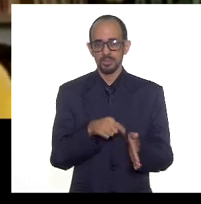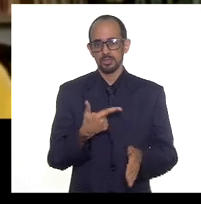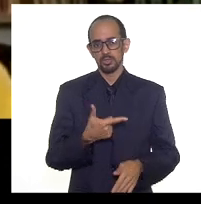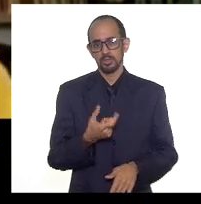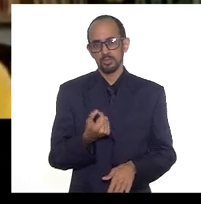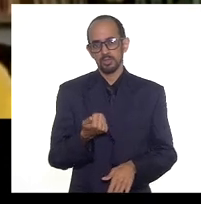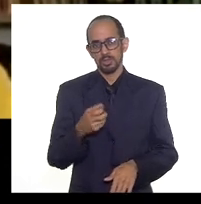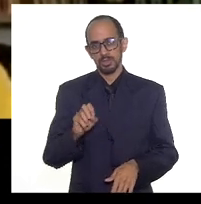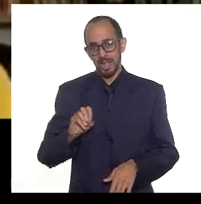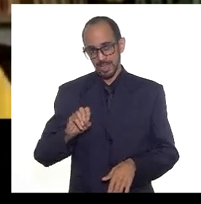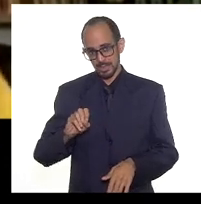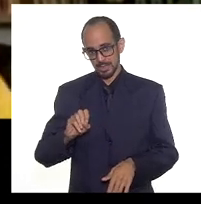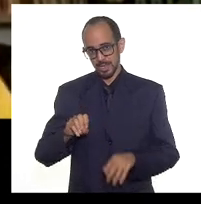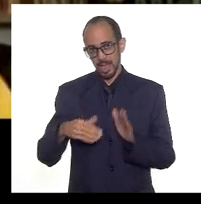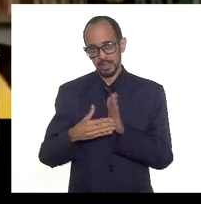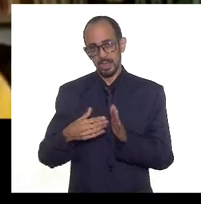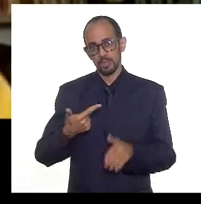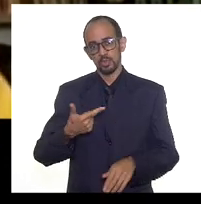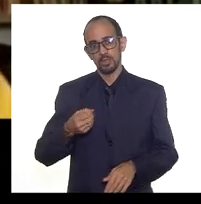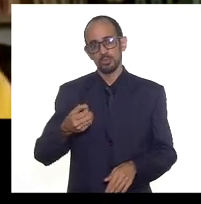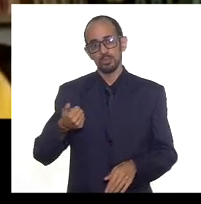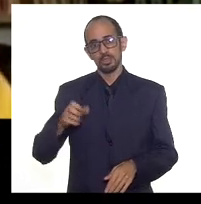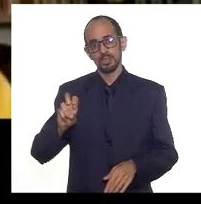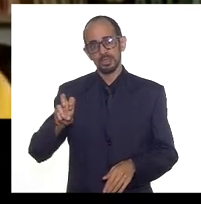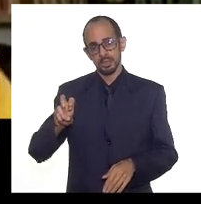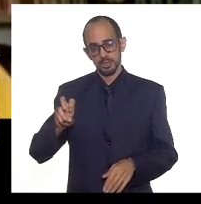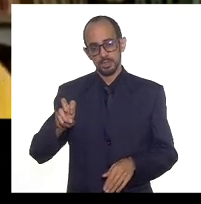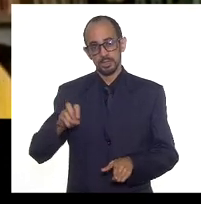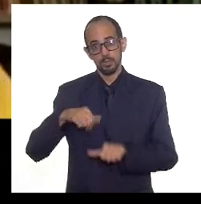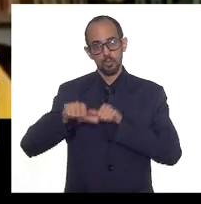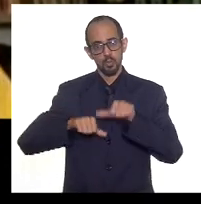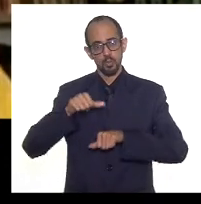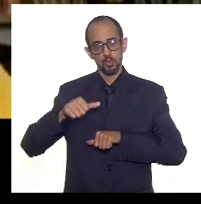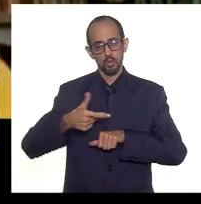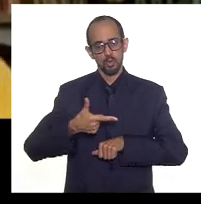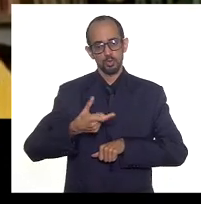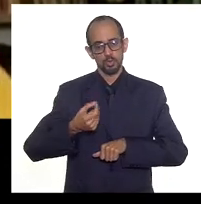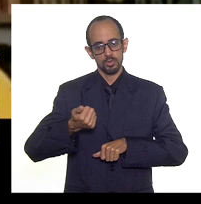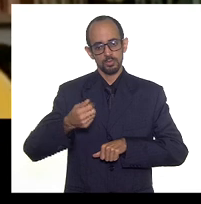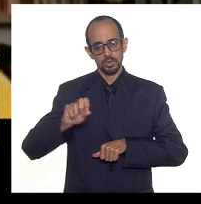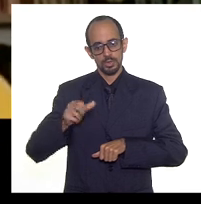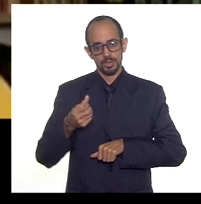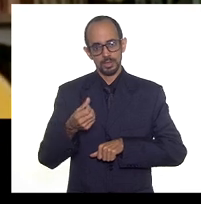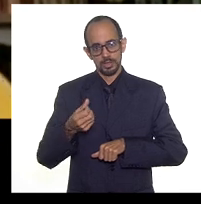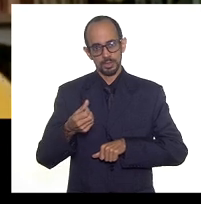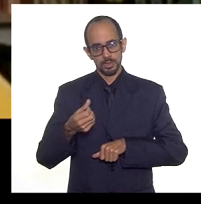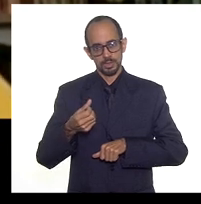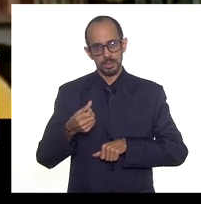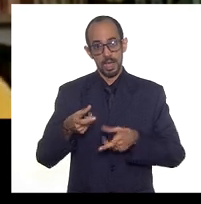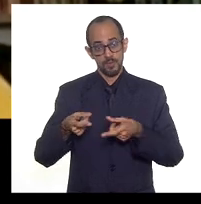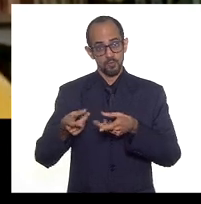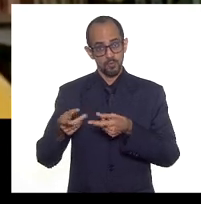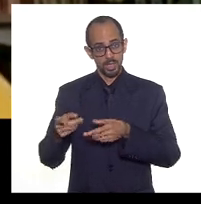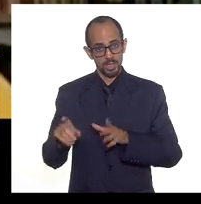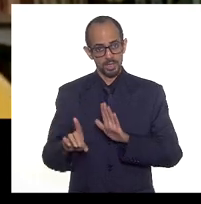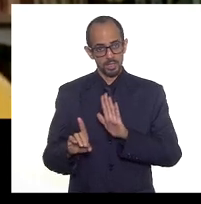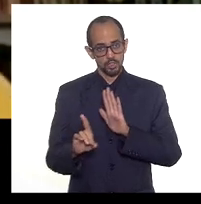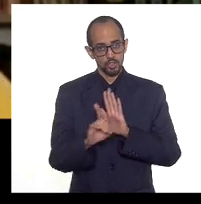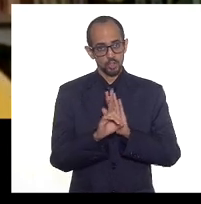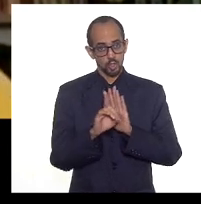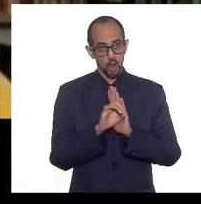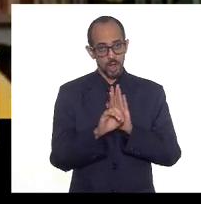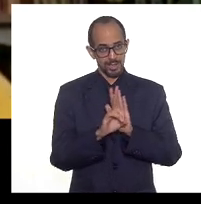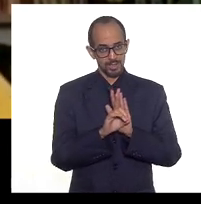2015 mudou após 2016. O tráfico de drogas, então, a partir de uma autodeclaração